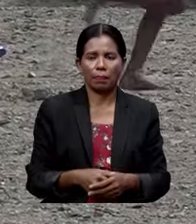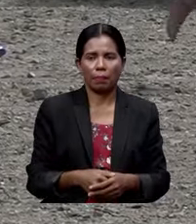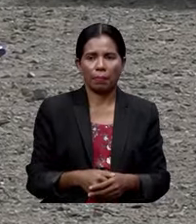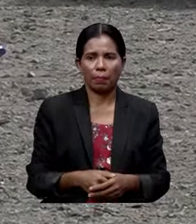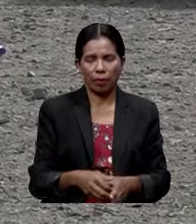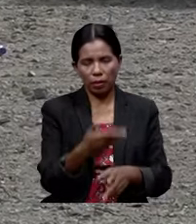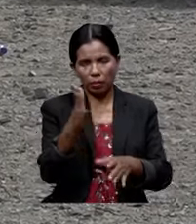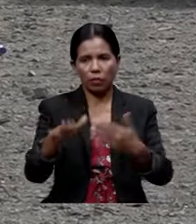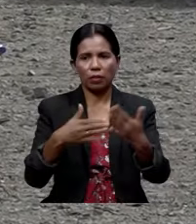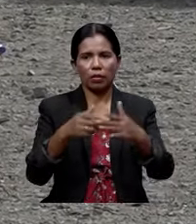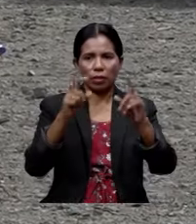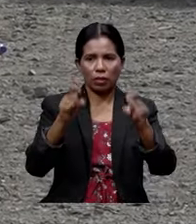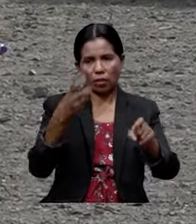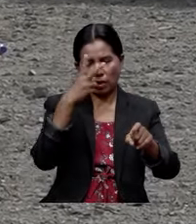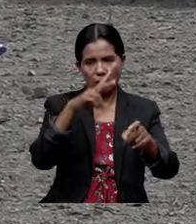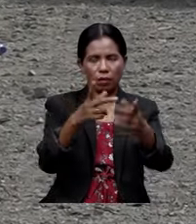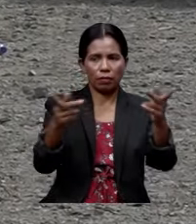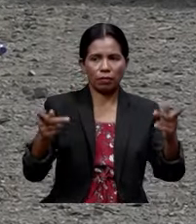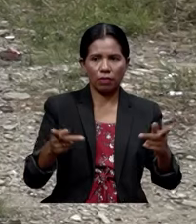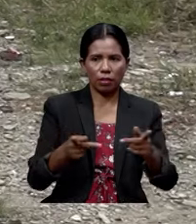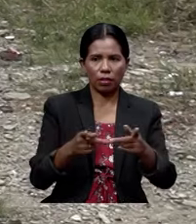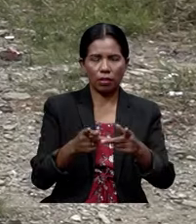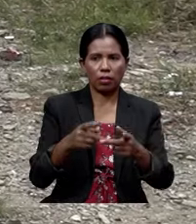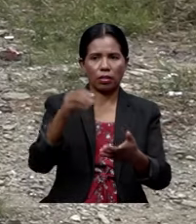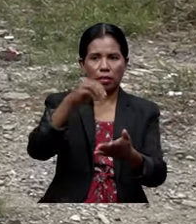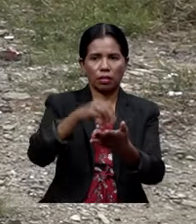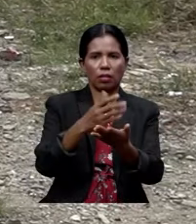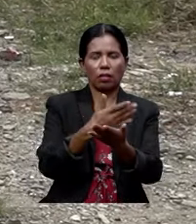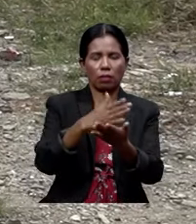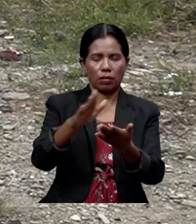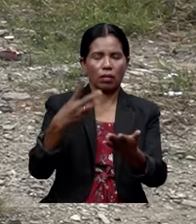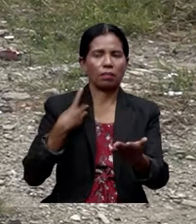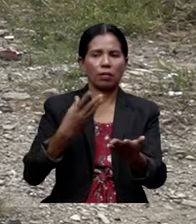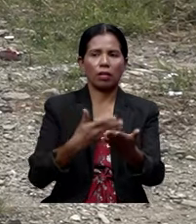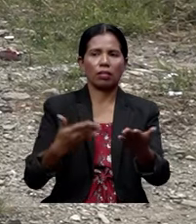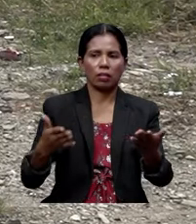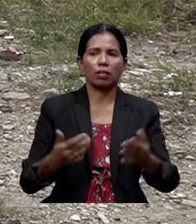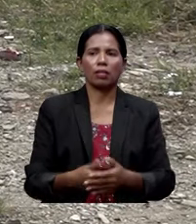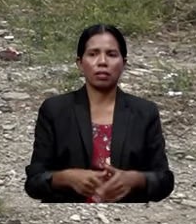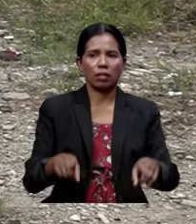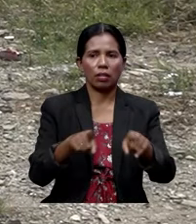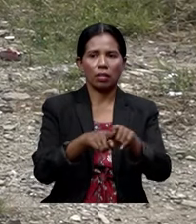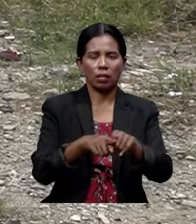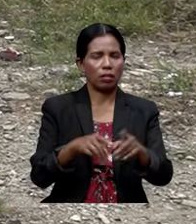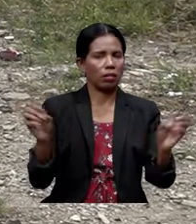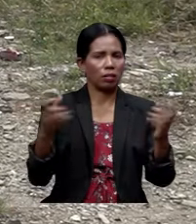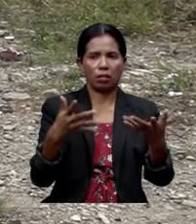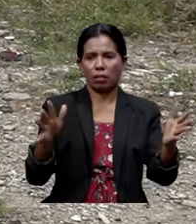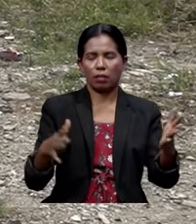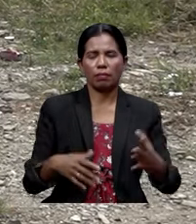bo sira mos tengi be hare fating ne be maka tu ne tik mai hola ne tikam ne sasang anta ida ne rai fui klosan sane